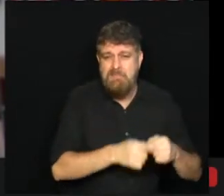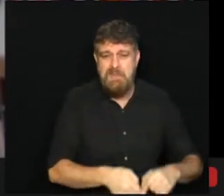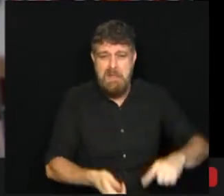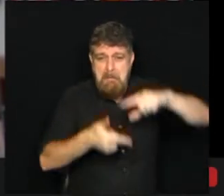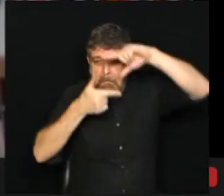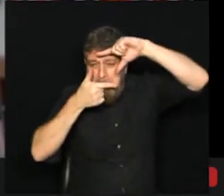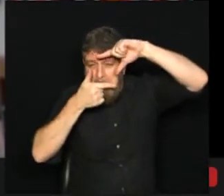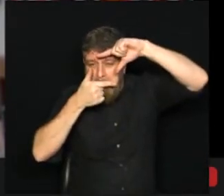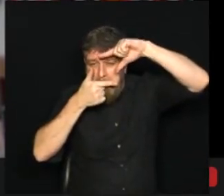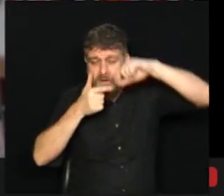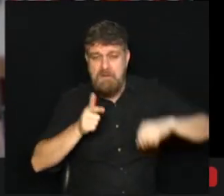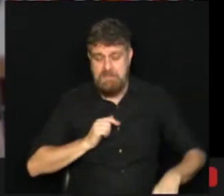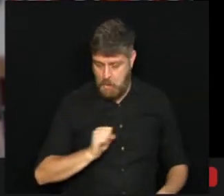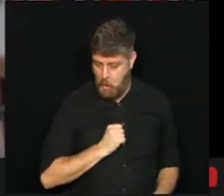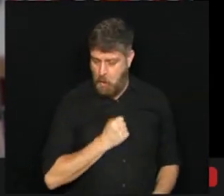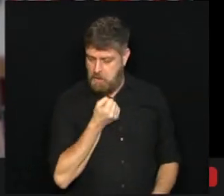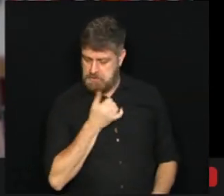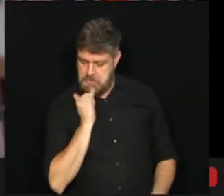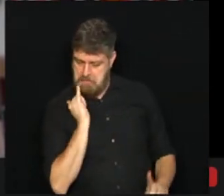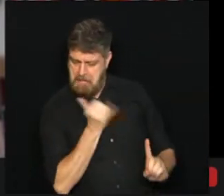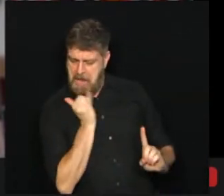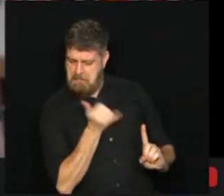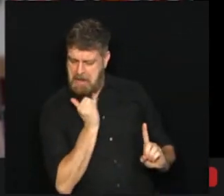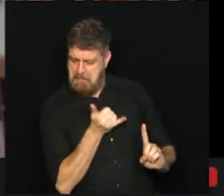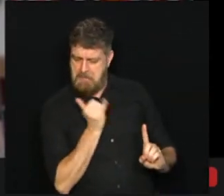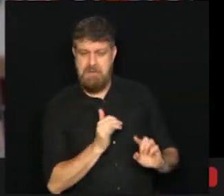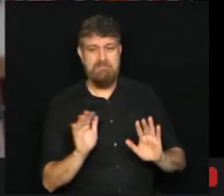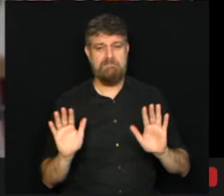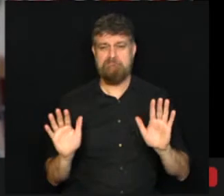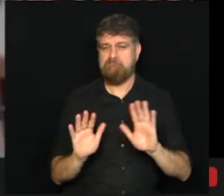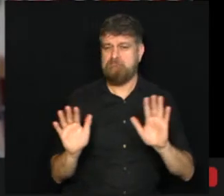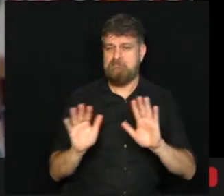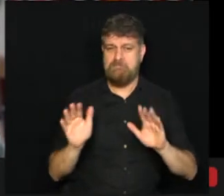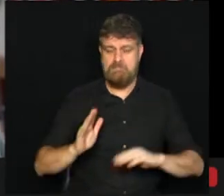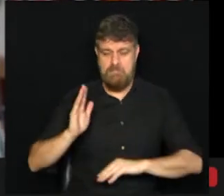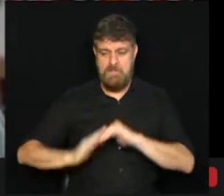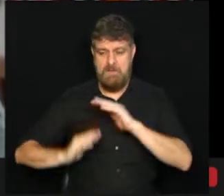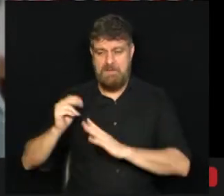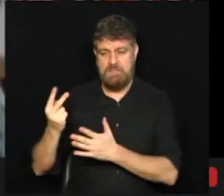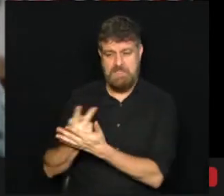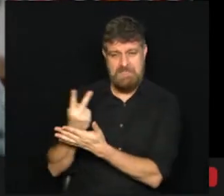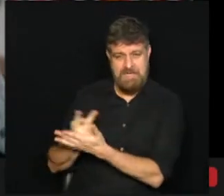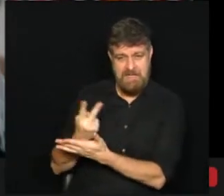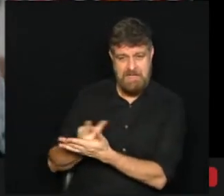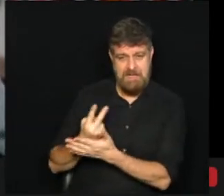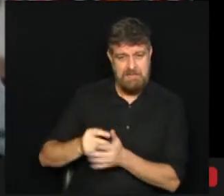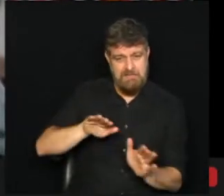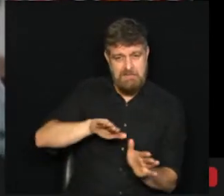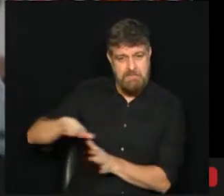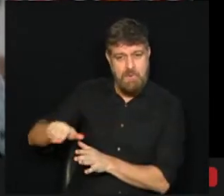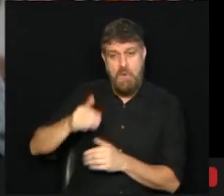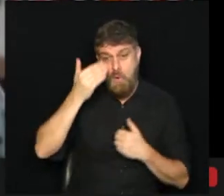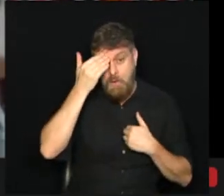fundamentalismo, o discurso de ódio, enfim, qualquer tipo de ação dessa natureza. Obrigada.